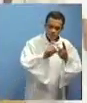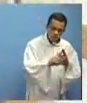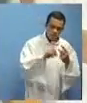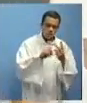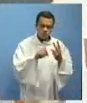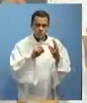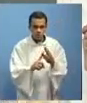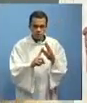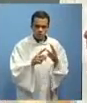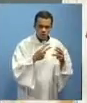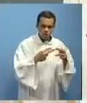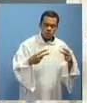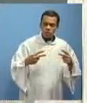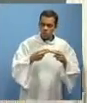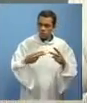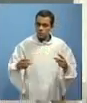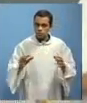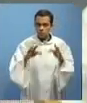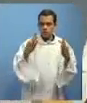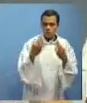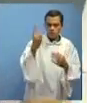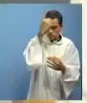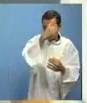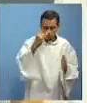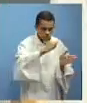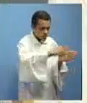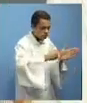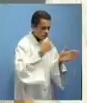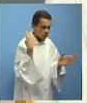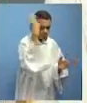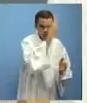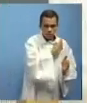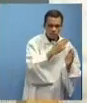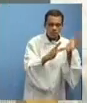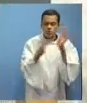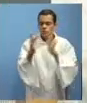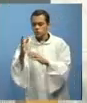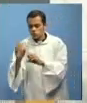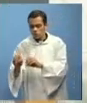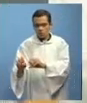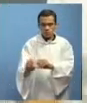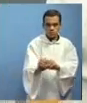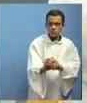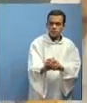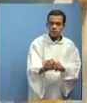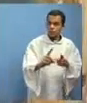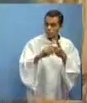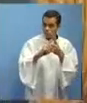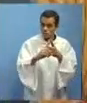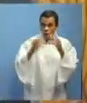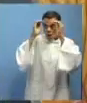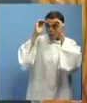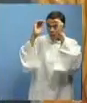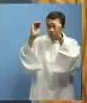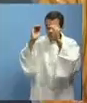a nossa família assuma sua vocação que é família sagrada primeiro obediência à palavra